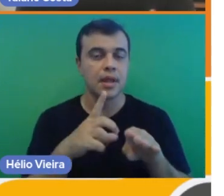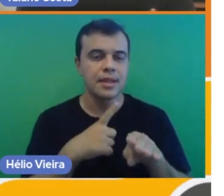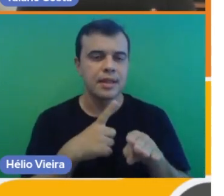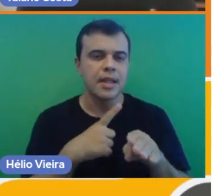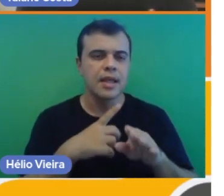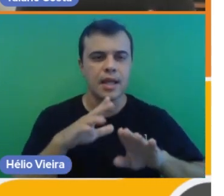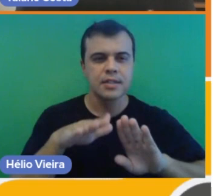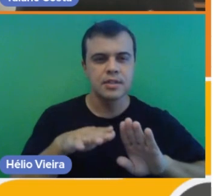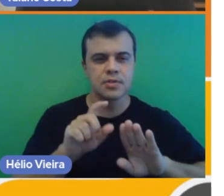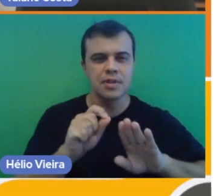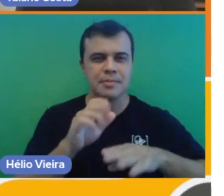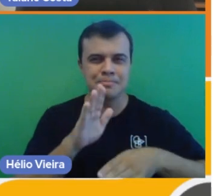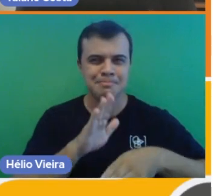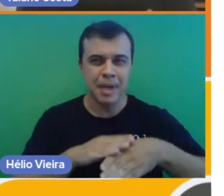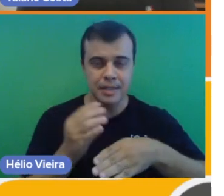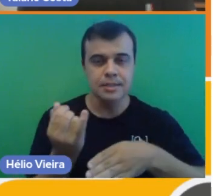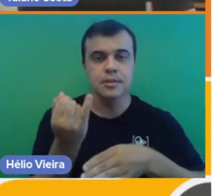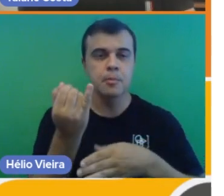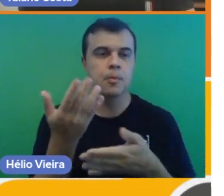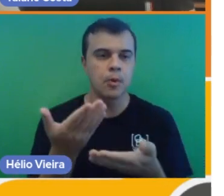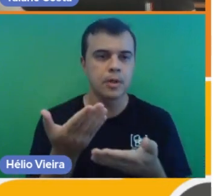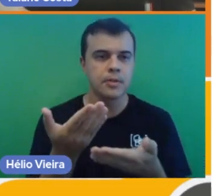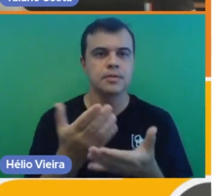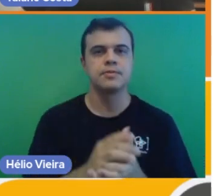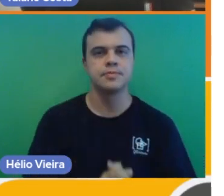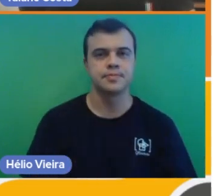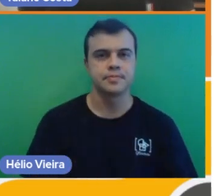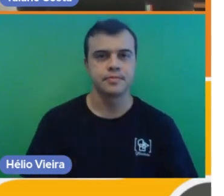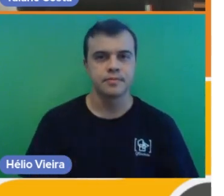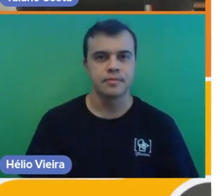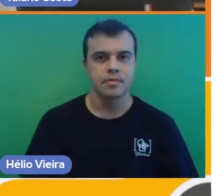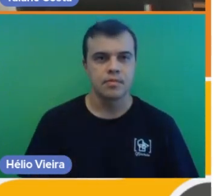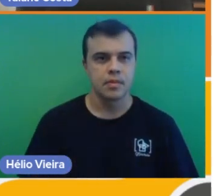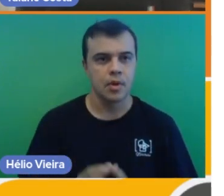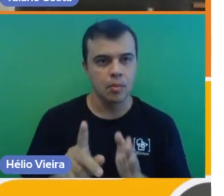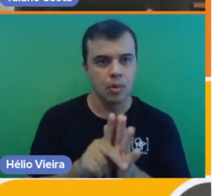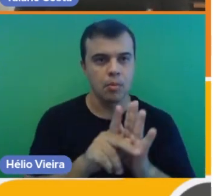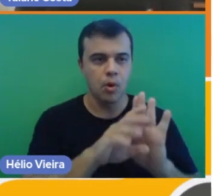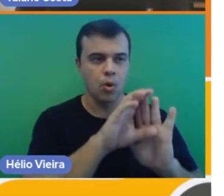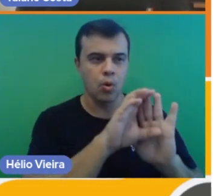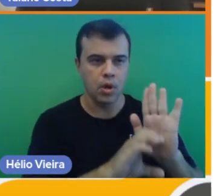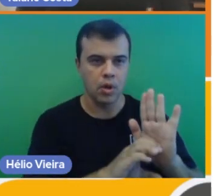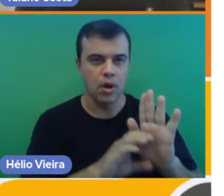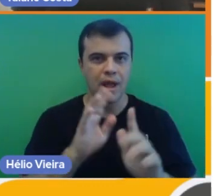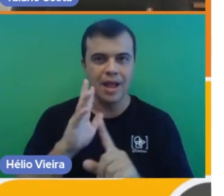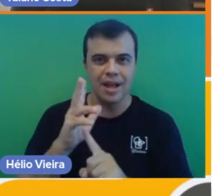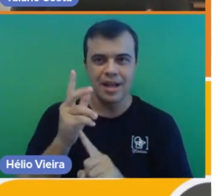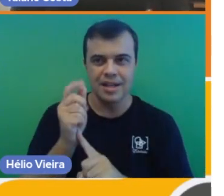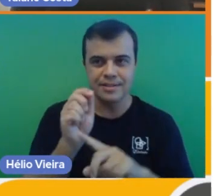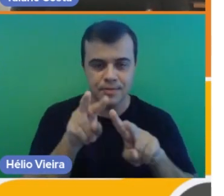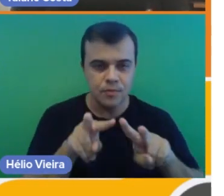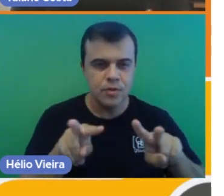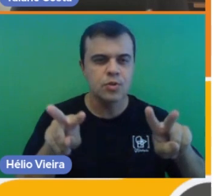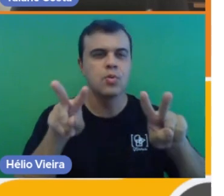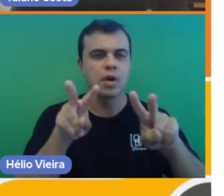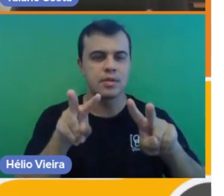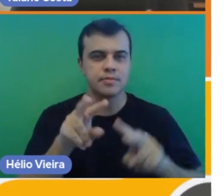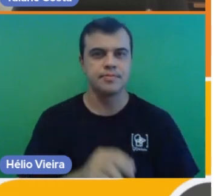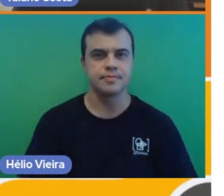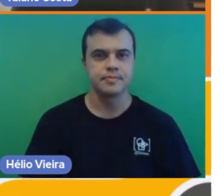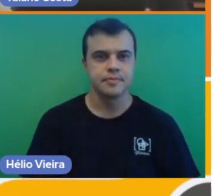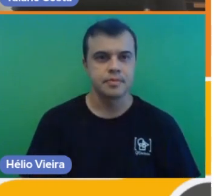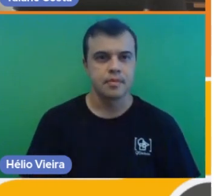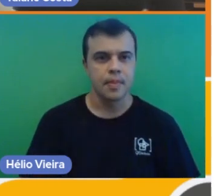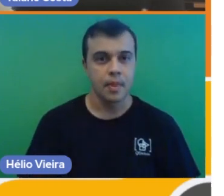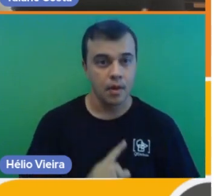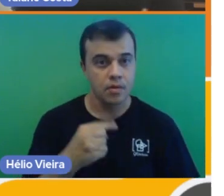o que tem mais relevância, né? Para o currículo de artes visuais. A